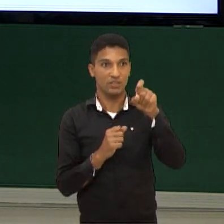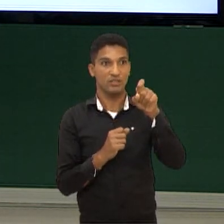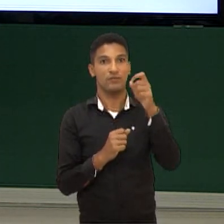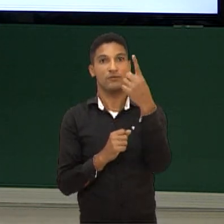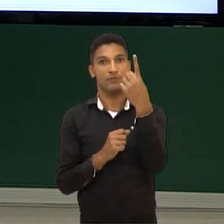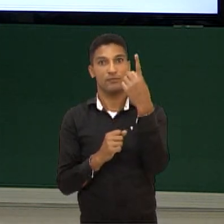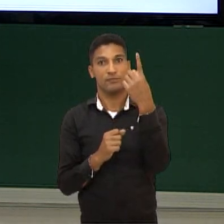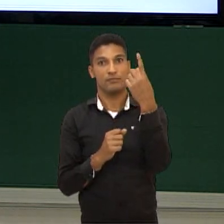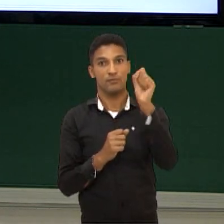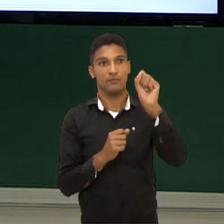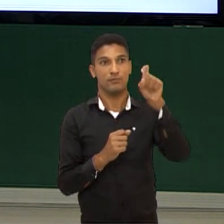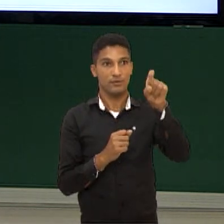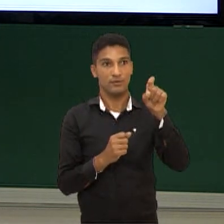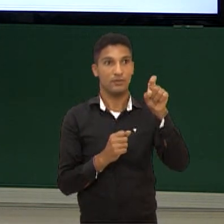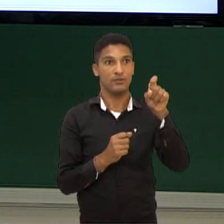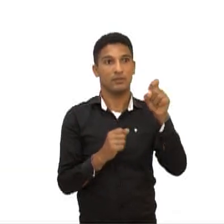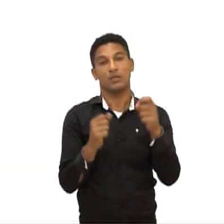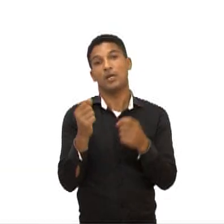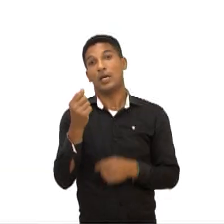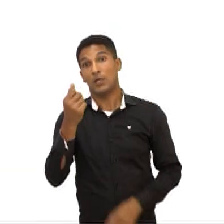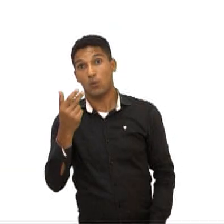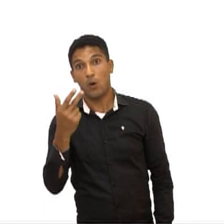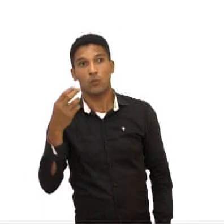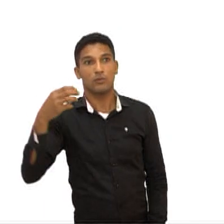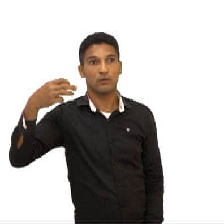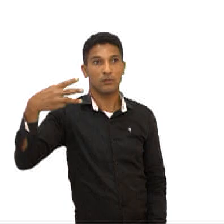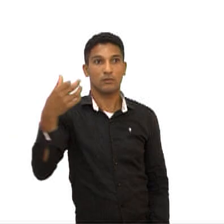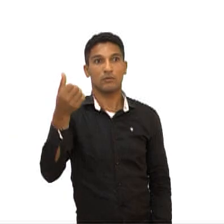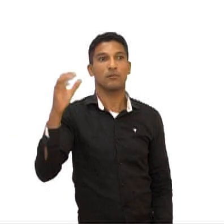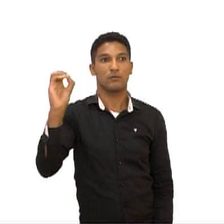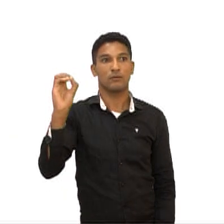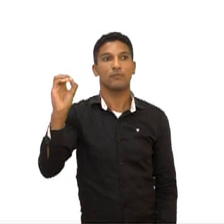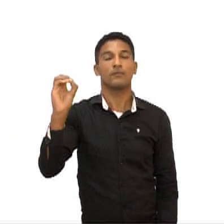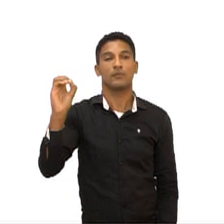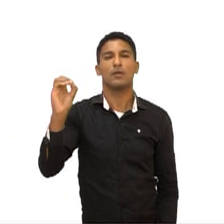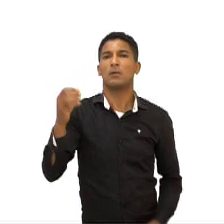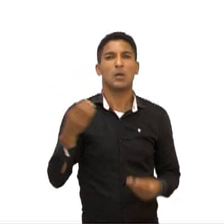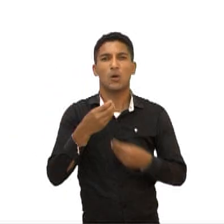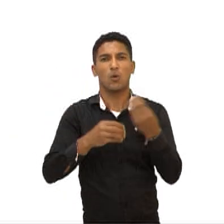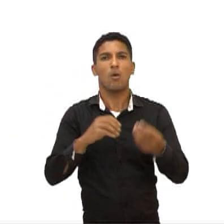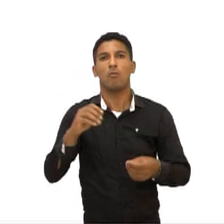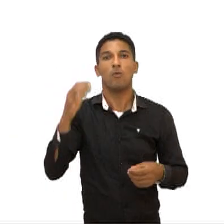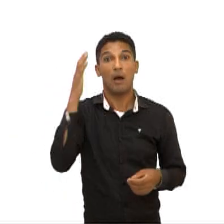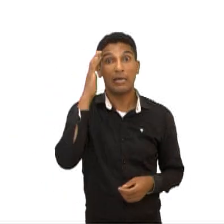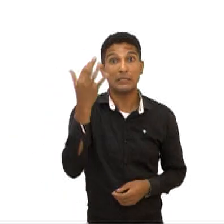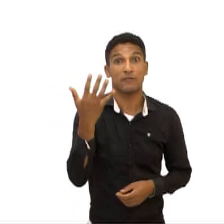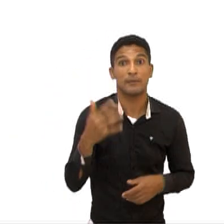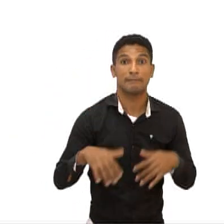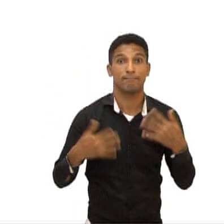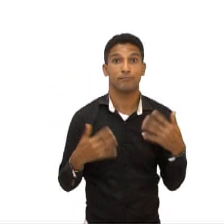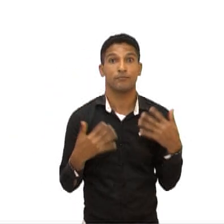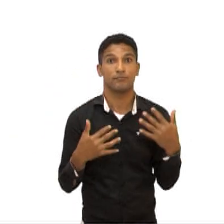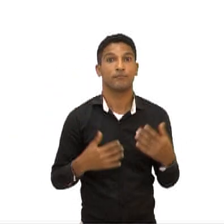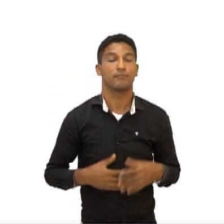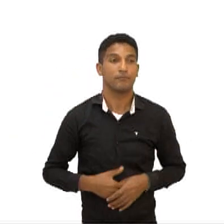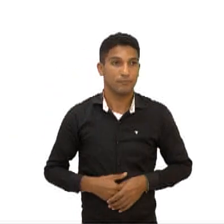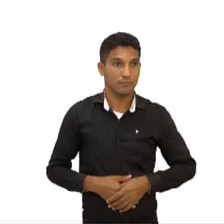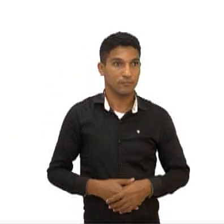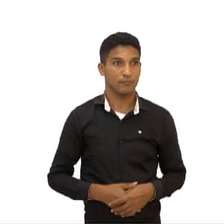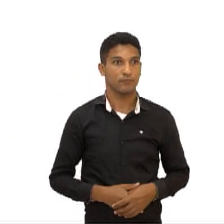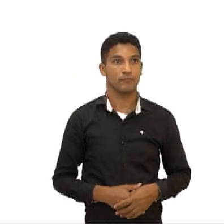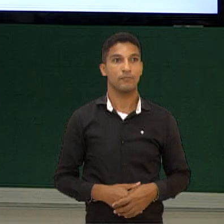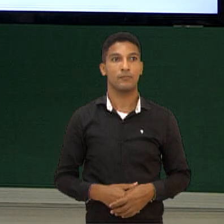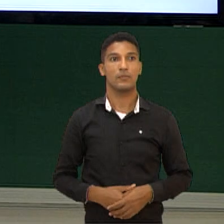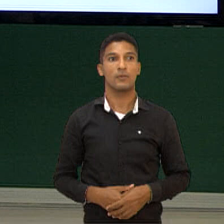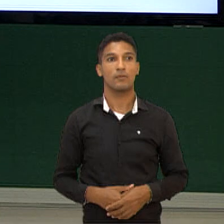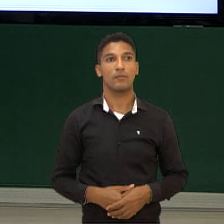360 graus. E agora, professora, como que eu faço para mim resolver isso aqui? Lembrando, pessoal,